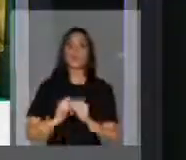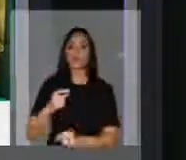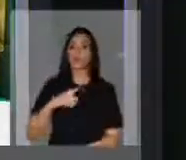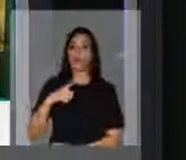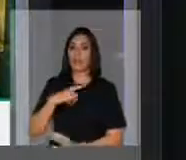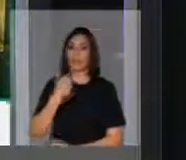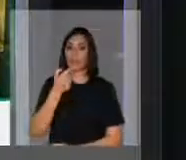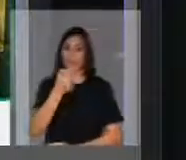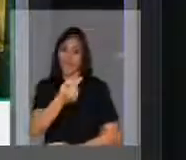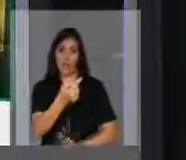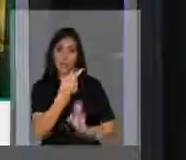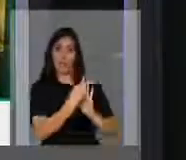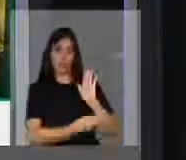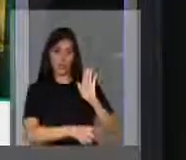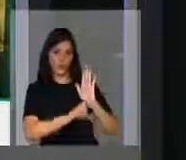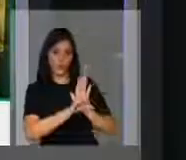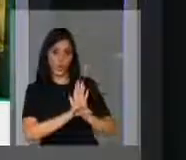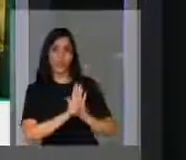7 projetos